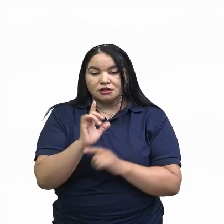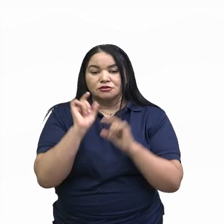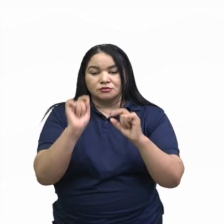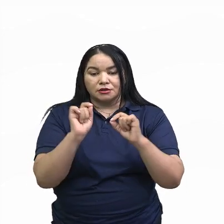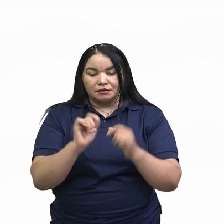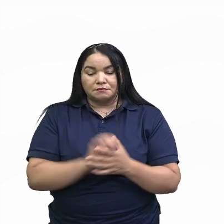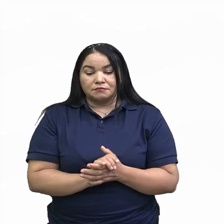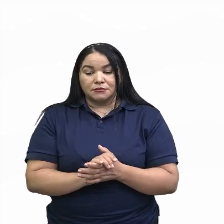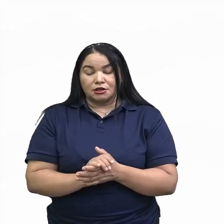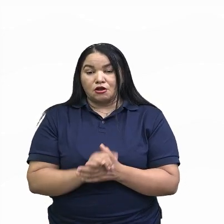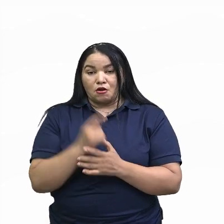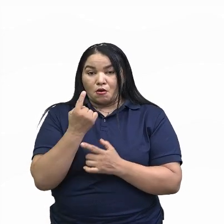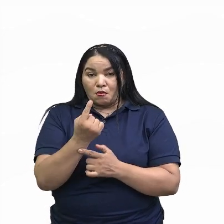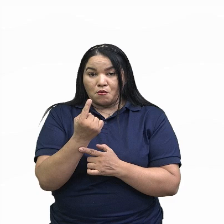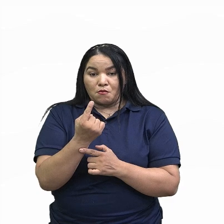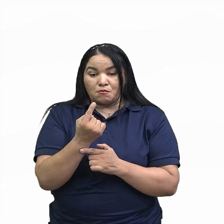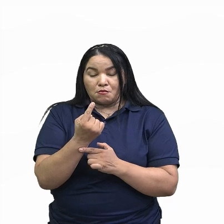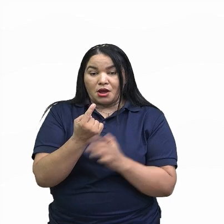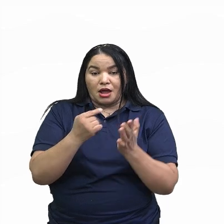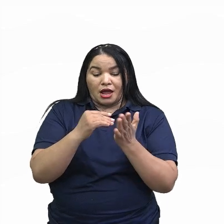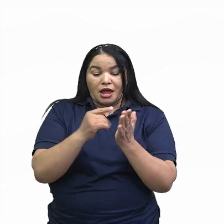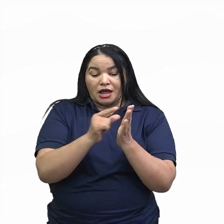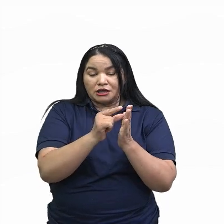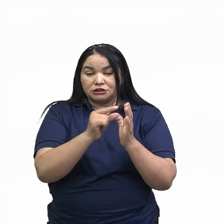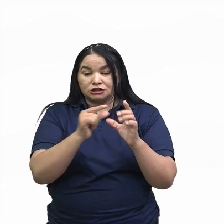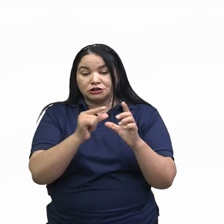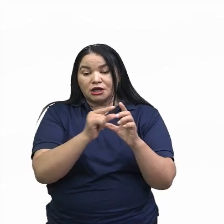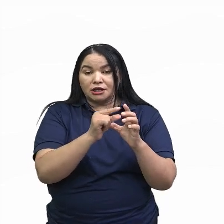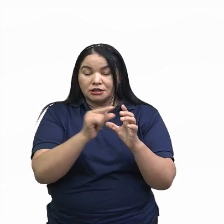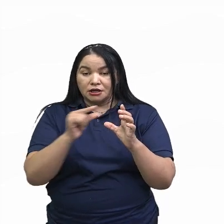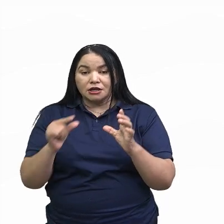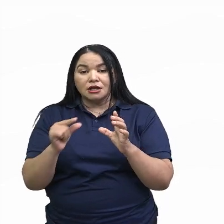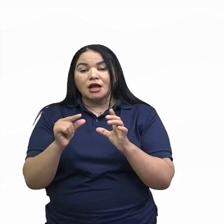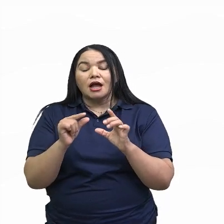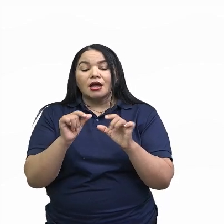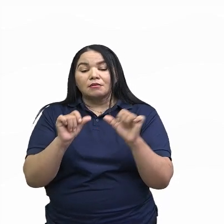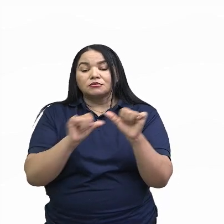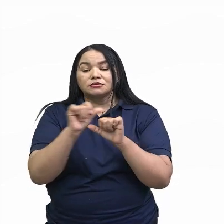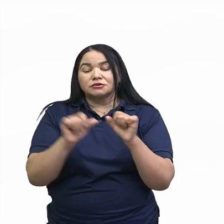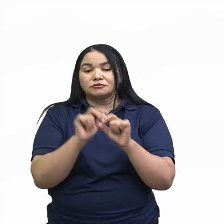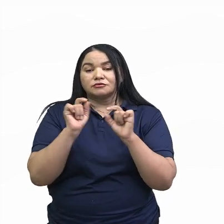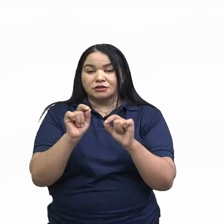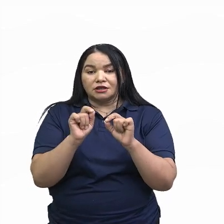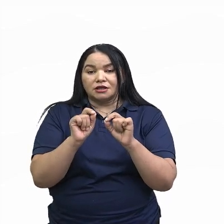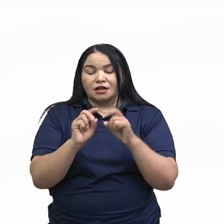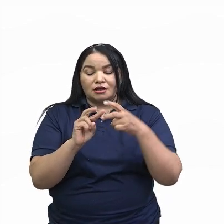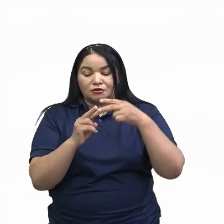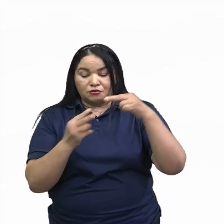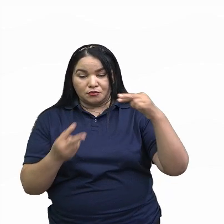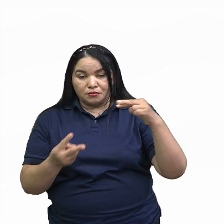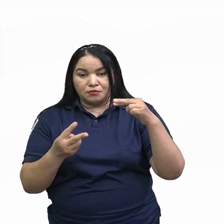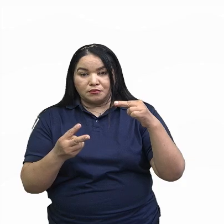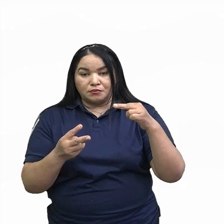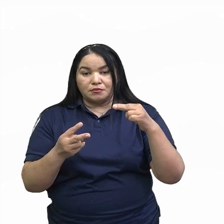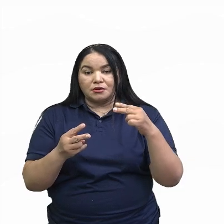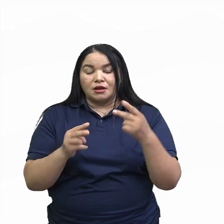mais bases são retiradas do DNA, e aí ele vai modificar a ordem da leitura durante a replicação